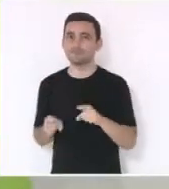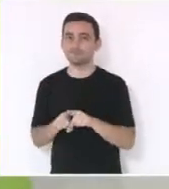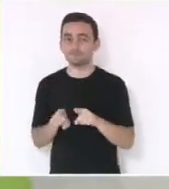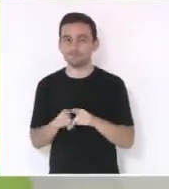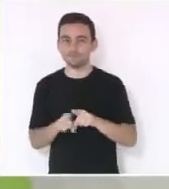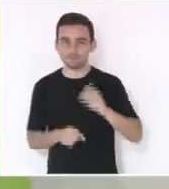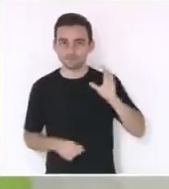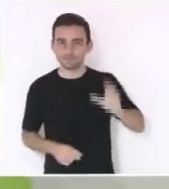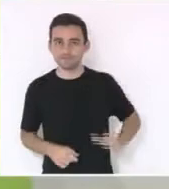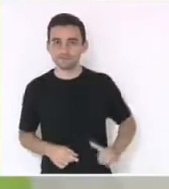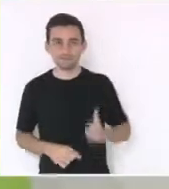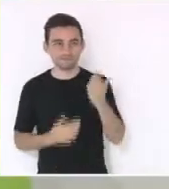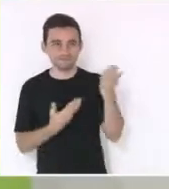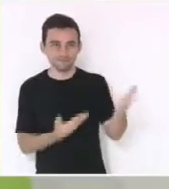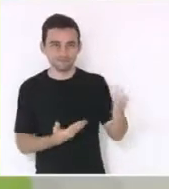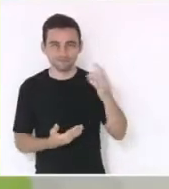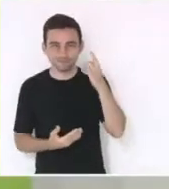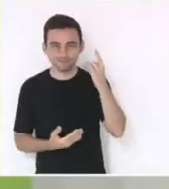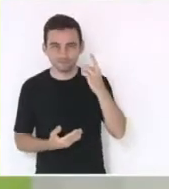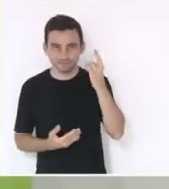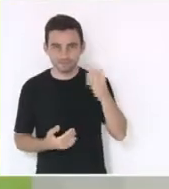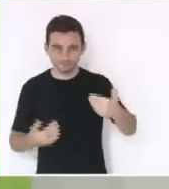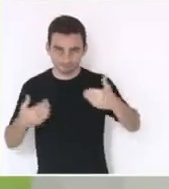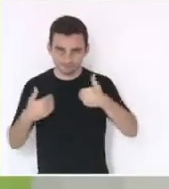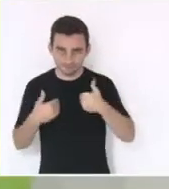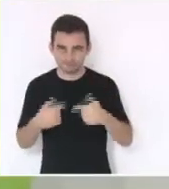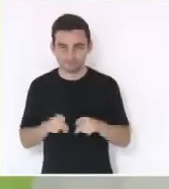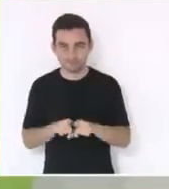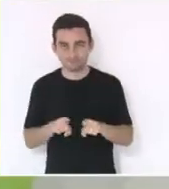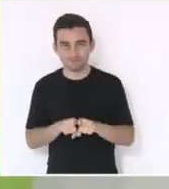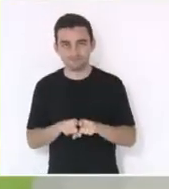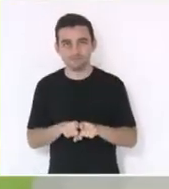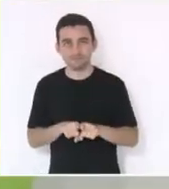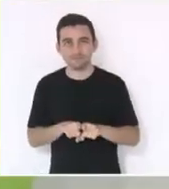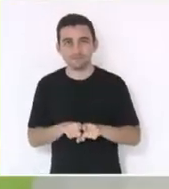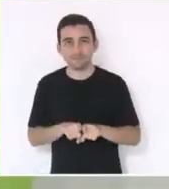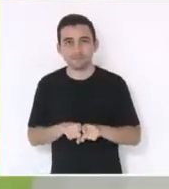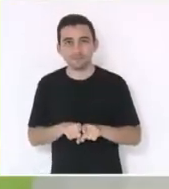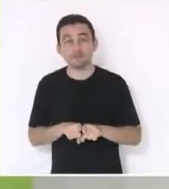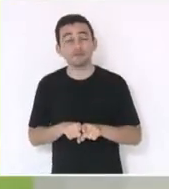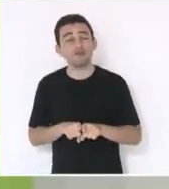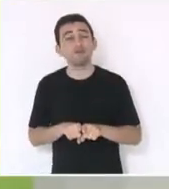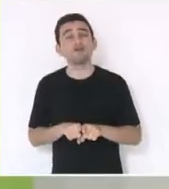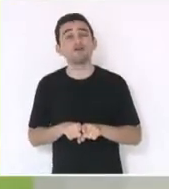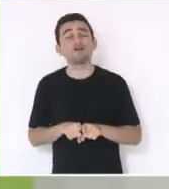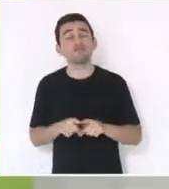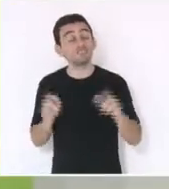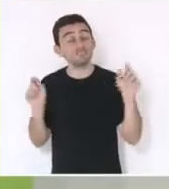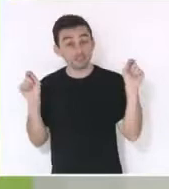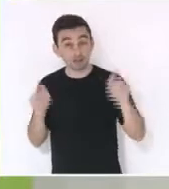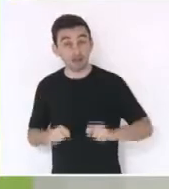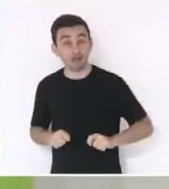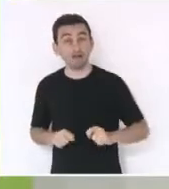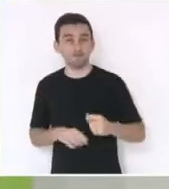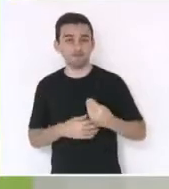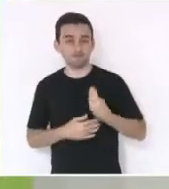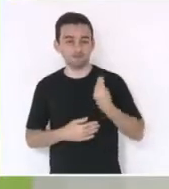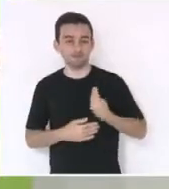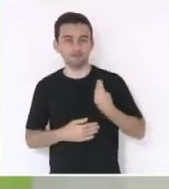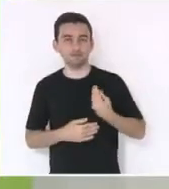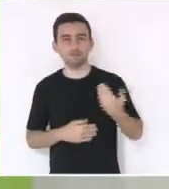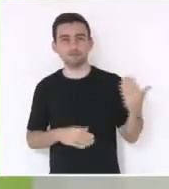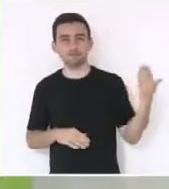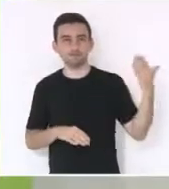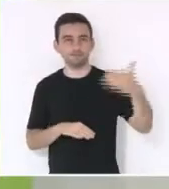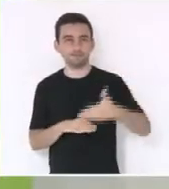Cleito Salvaro e desse que vos fala, para que compareçam na próxima segunda-feira nesse